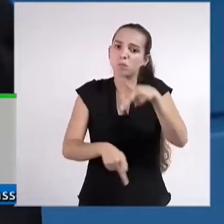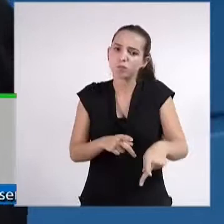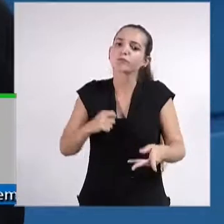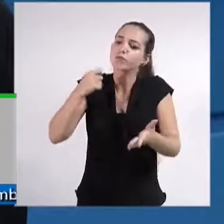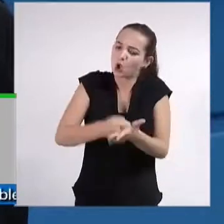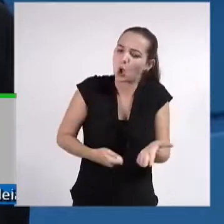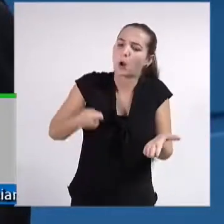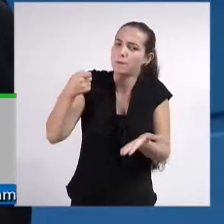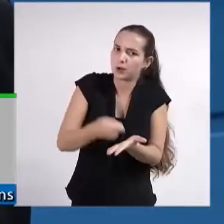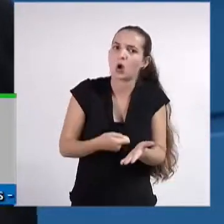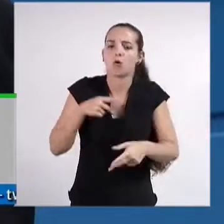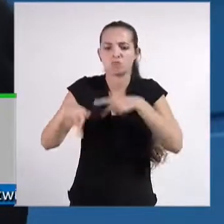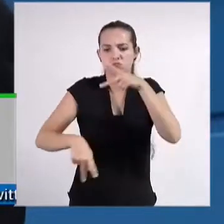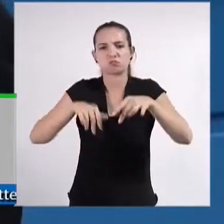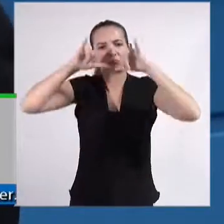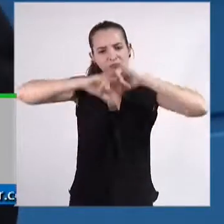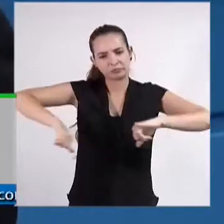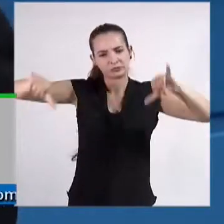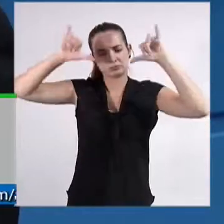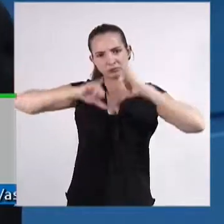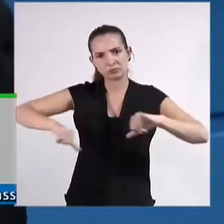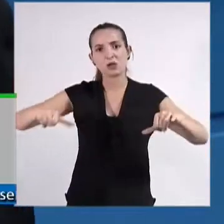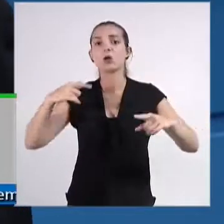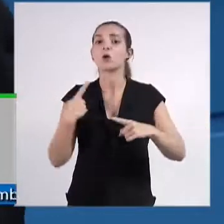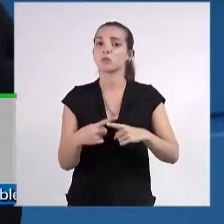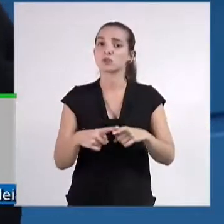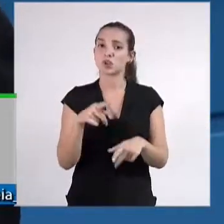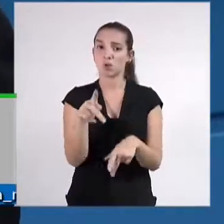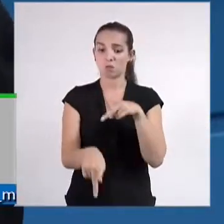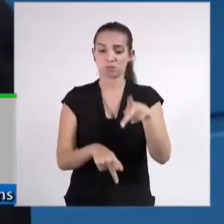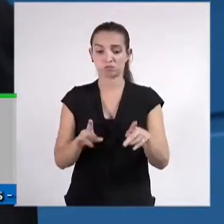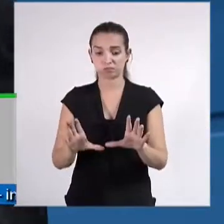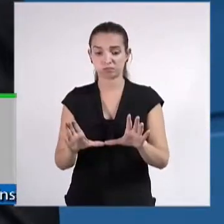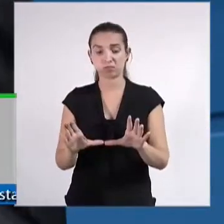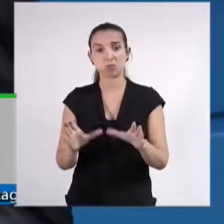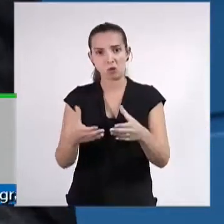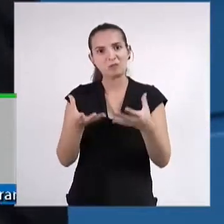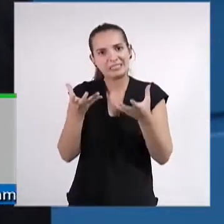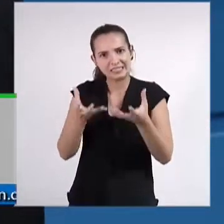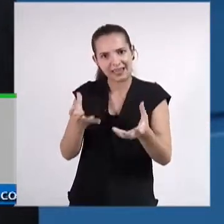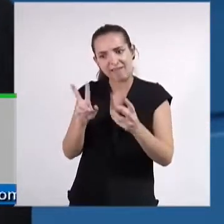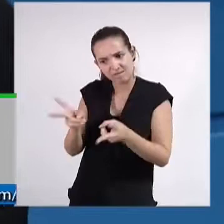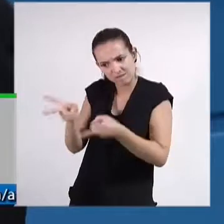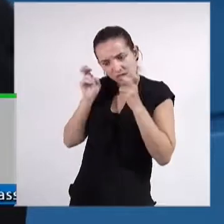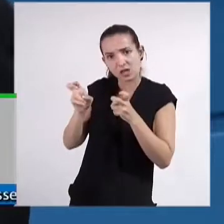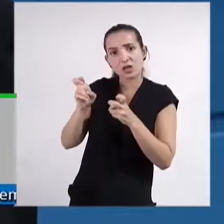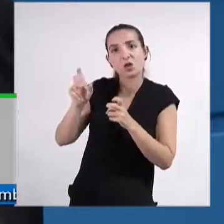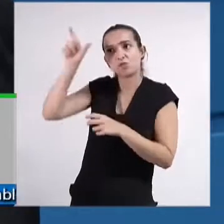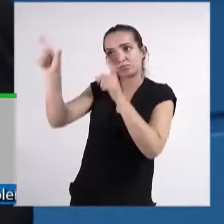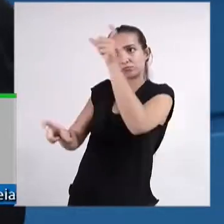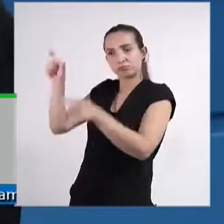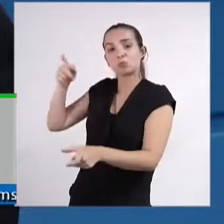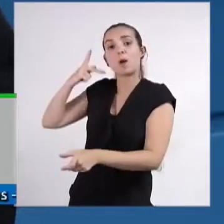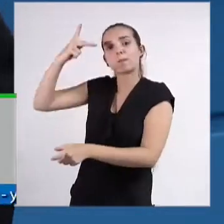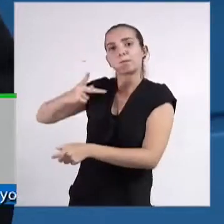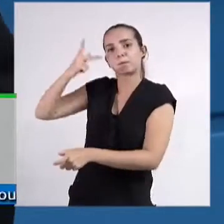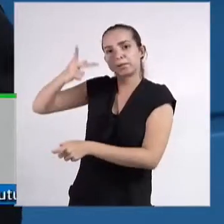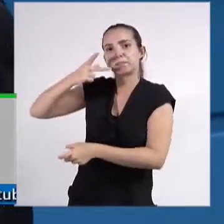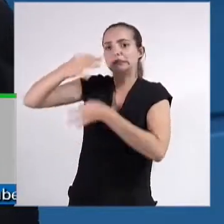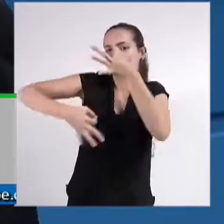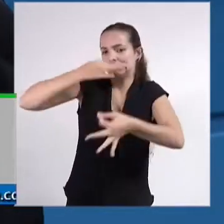A manifestação da classe política de maneira geral, os vereadores, em todos os municípios a gente tem acompanhado, é um assunto